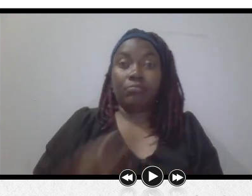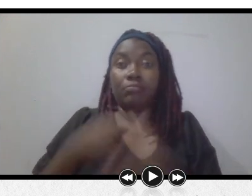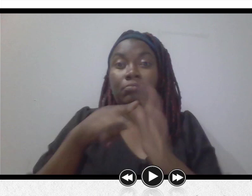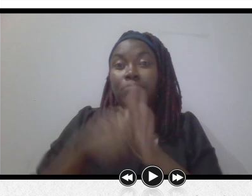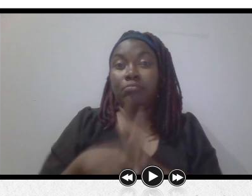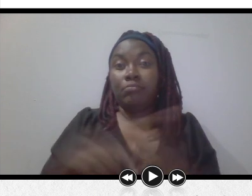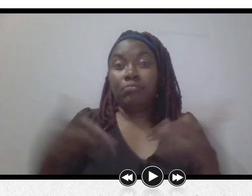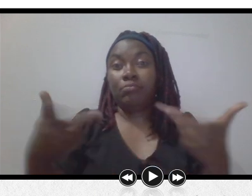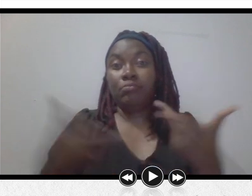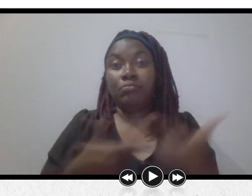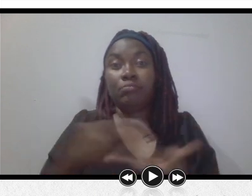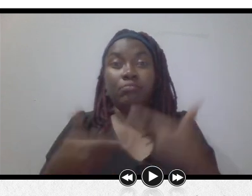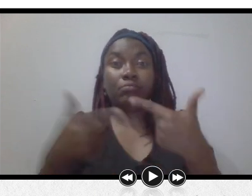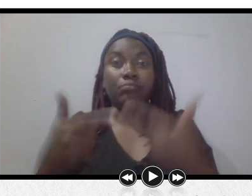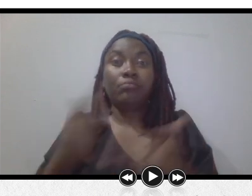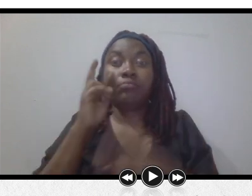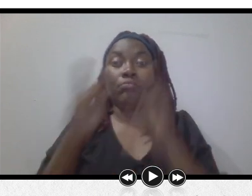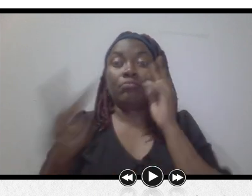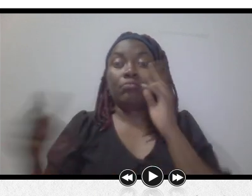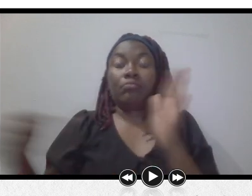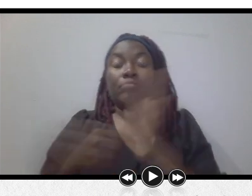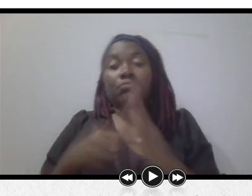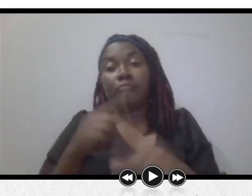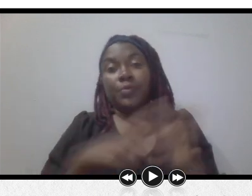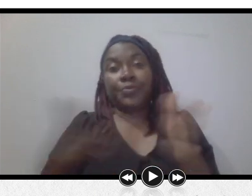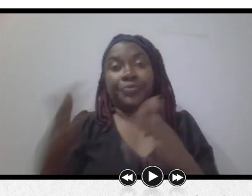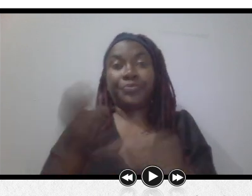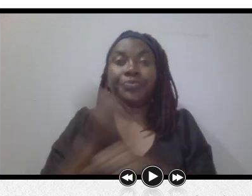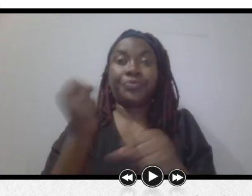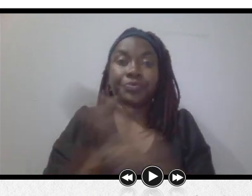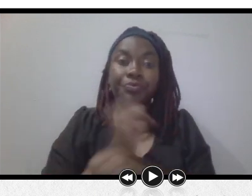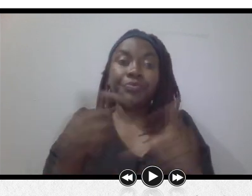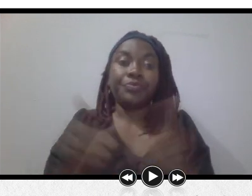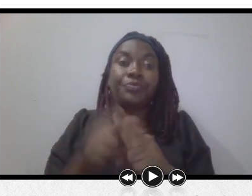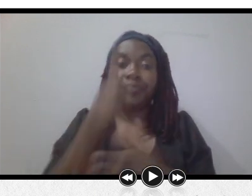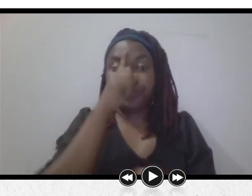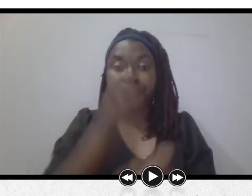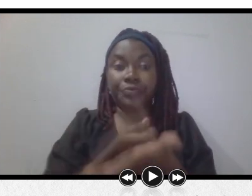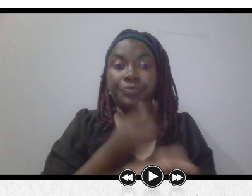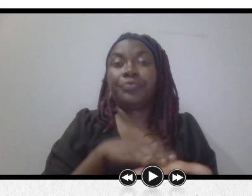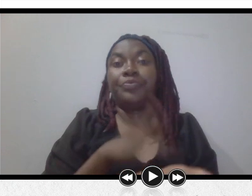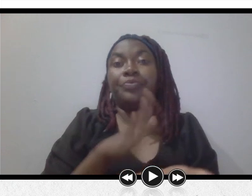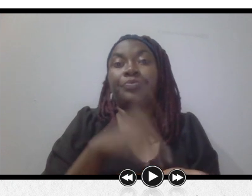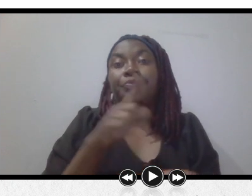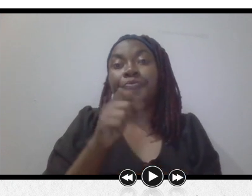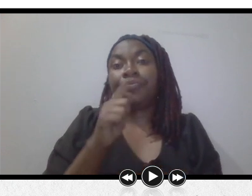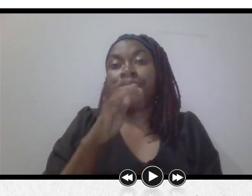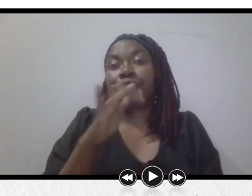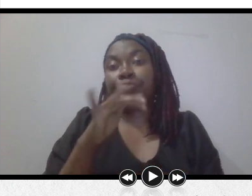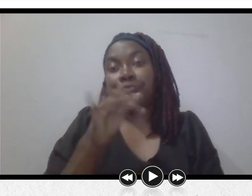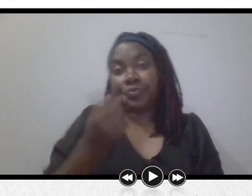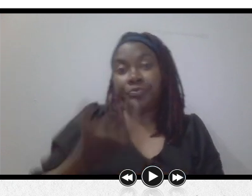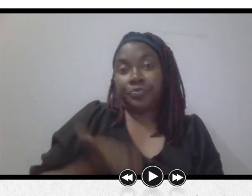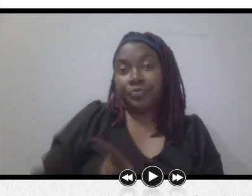qualidade do serviço, olha as metas e os prazos das obras e ainda define a tarifa, é uma agência reguladora que